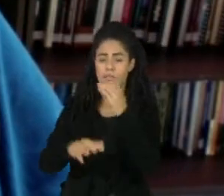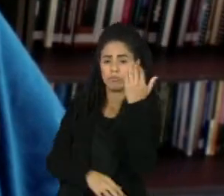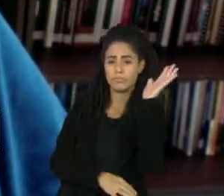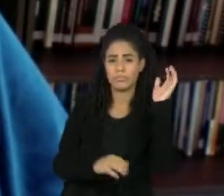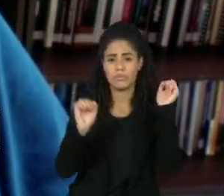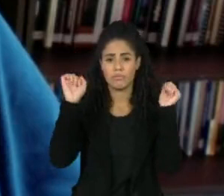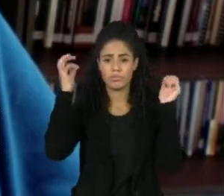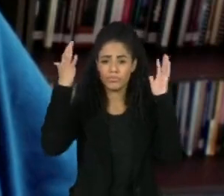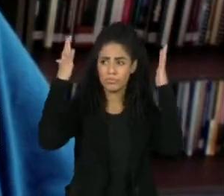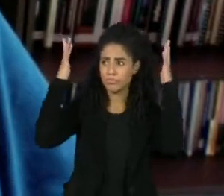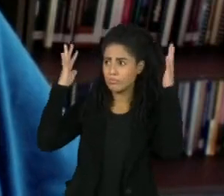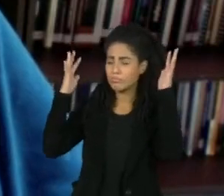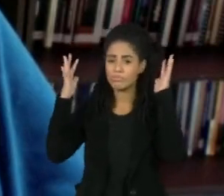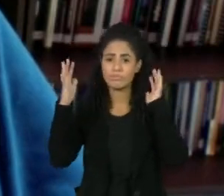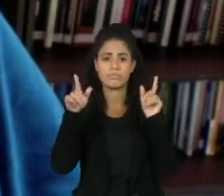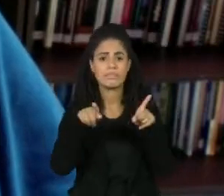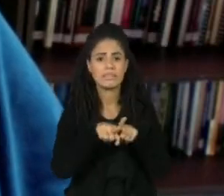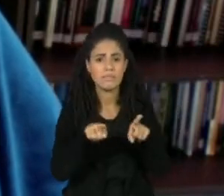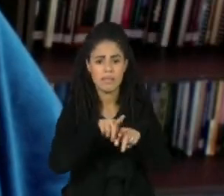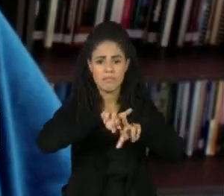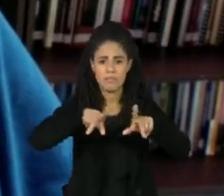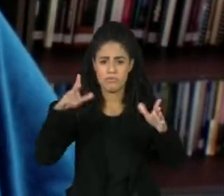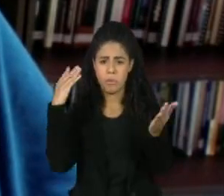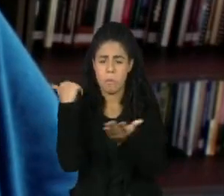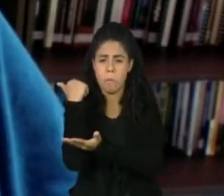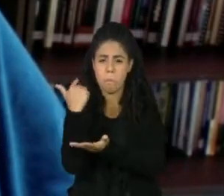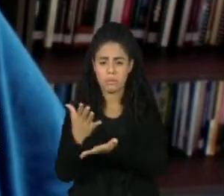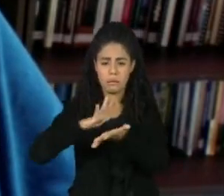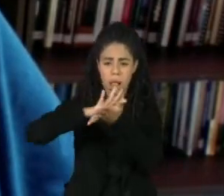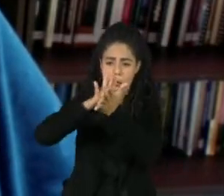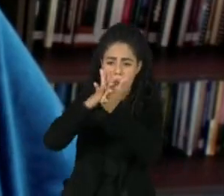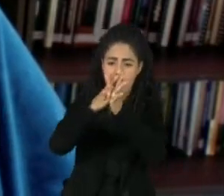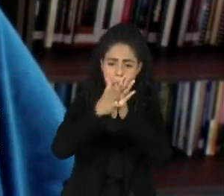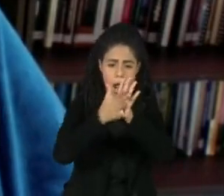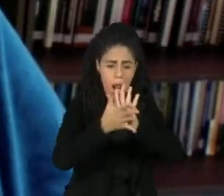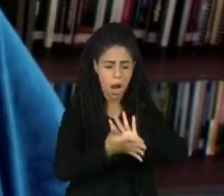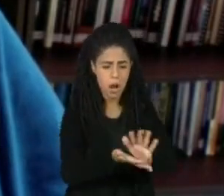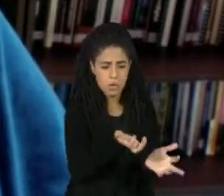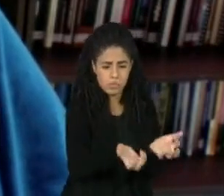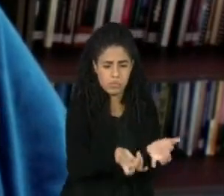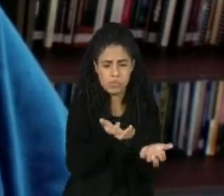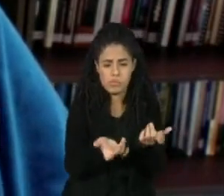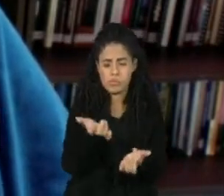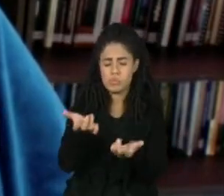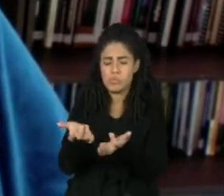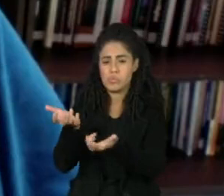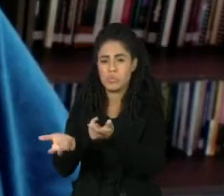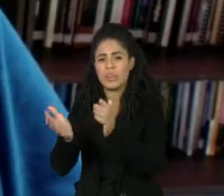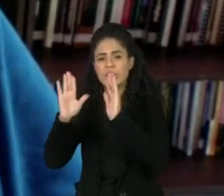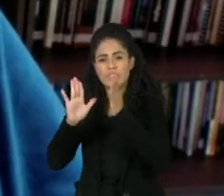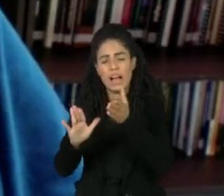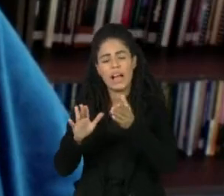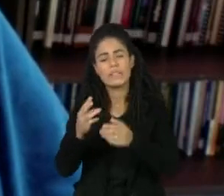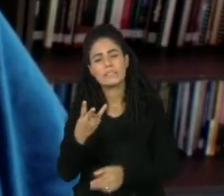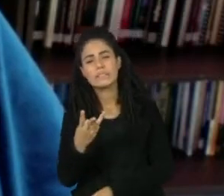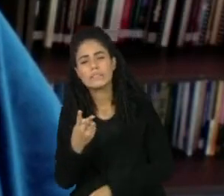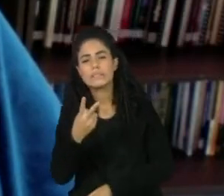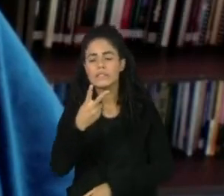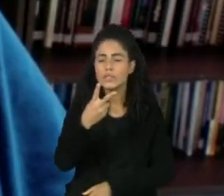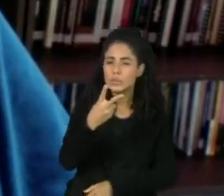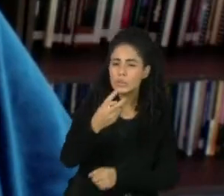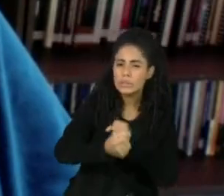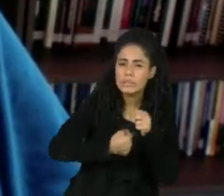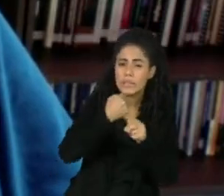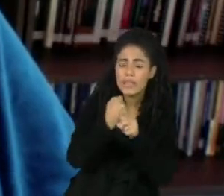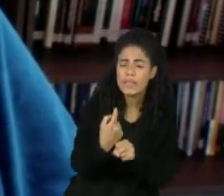mudanças climáticas, devido aos desmatamentos, degradação. Apontamos já 32 anos atrás,